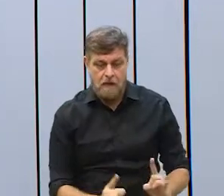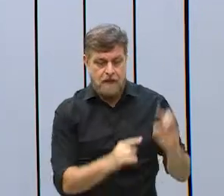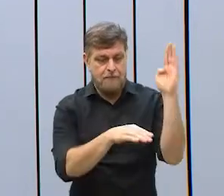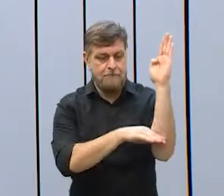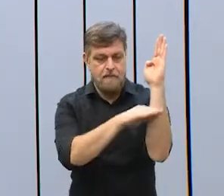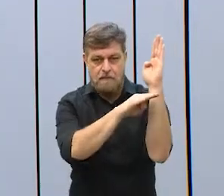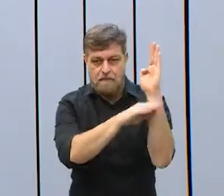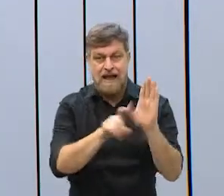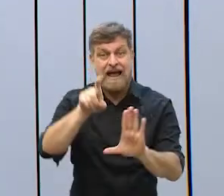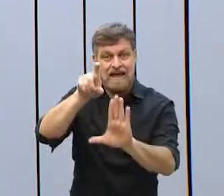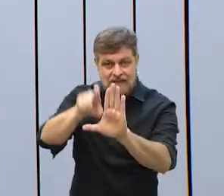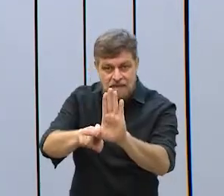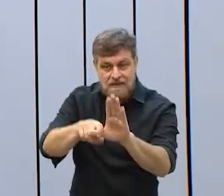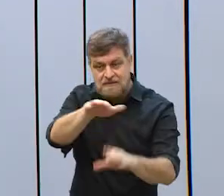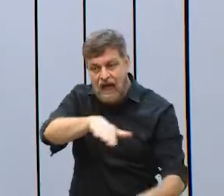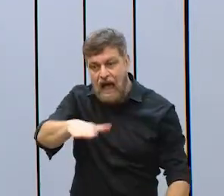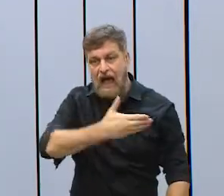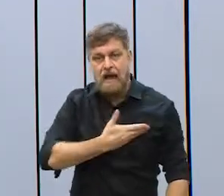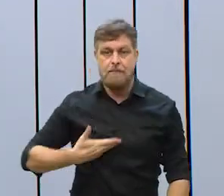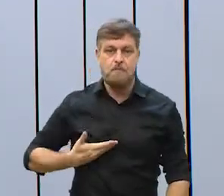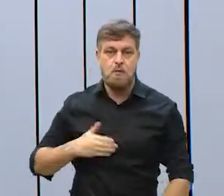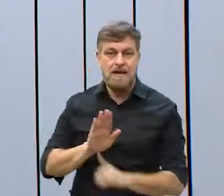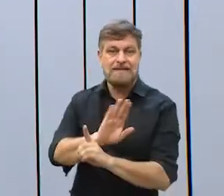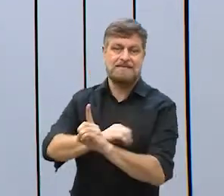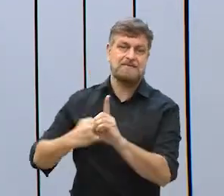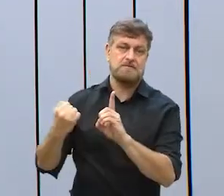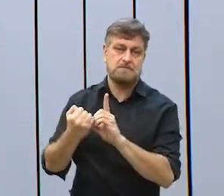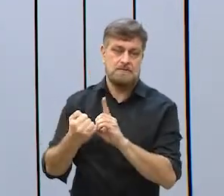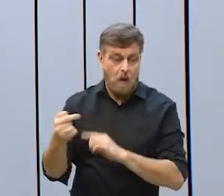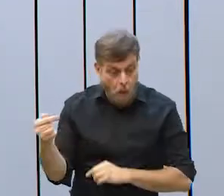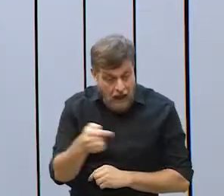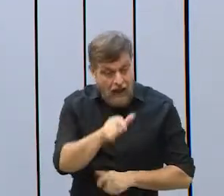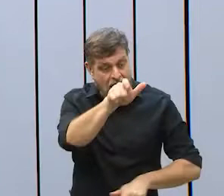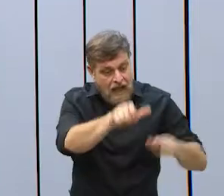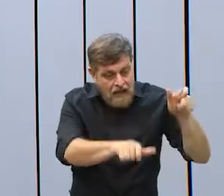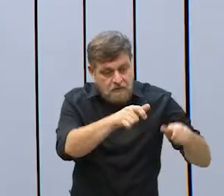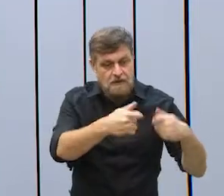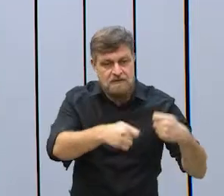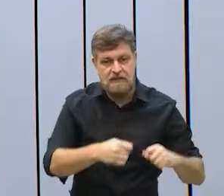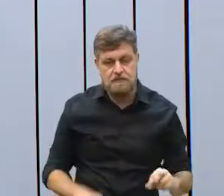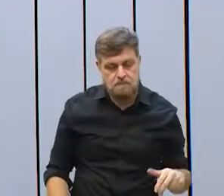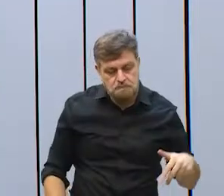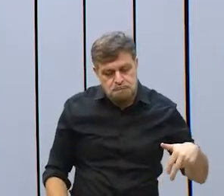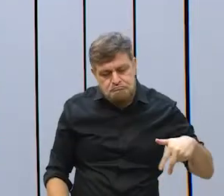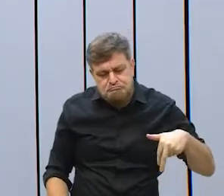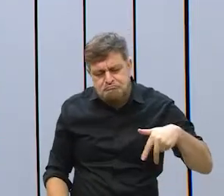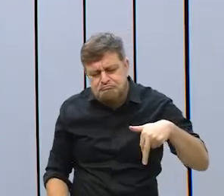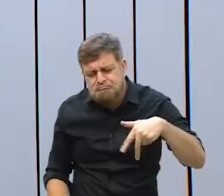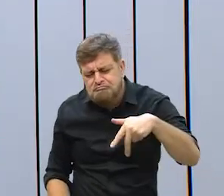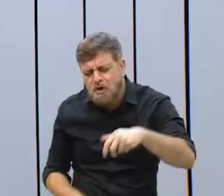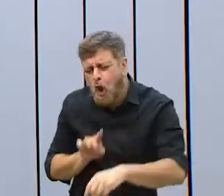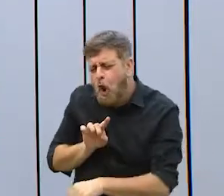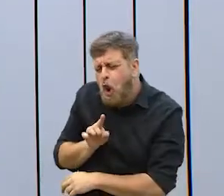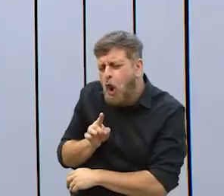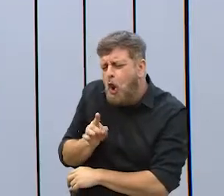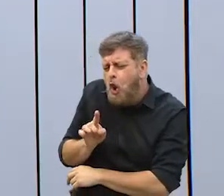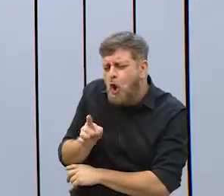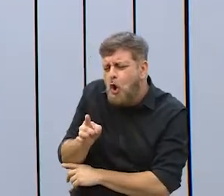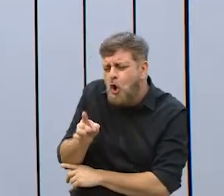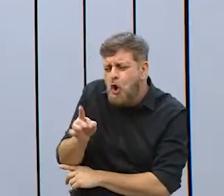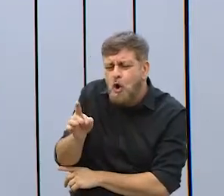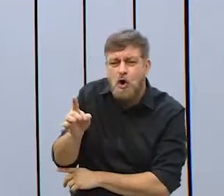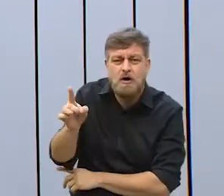mais dependentes dos serviços de assistente social, os que mais consomem. Então eles tinham que andar longe, era uma demanda antiga